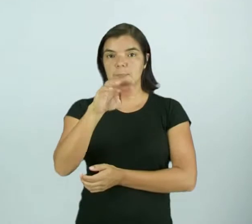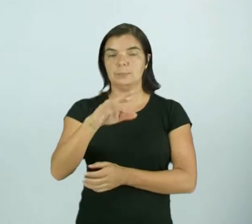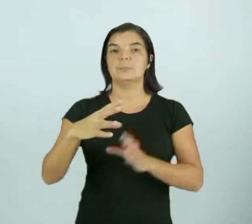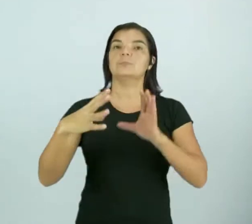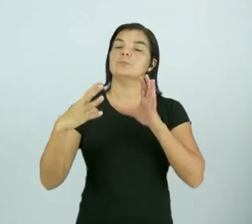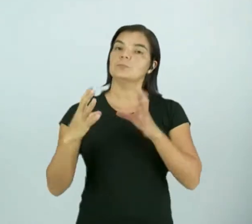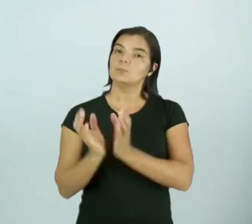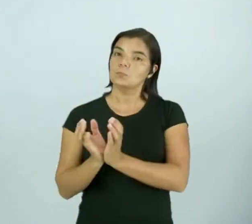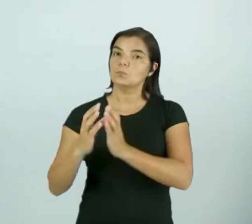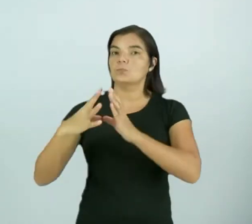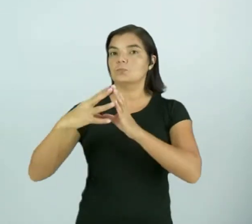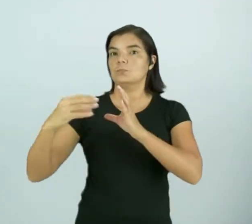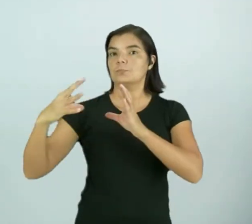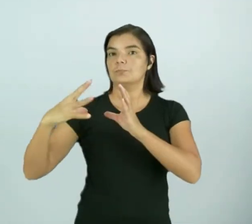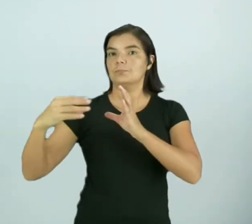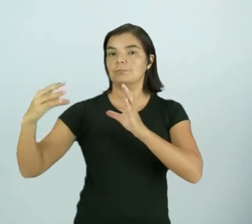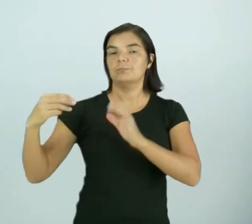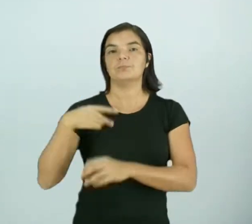professora Jéssica. Vamos lá?